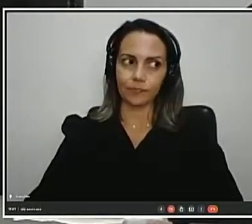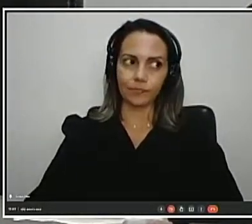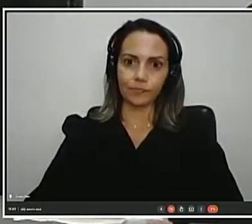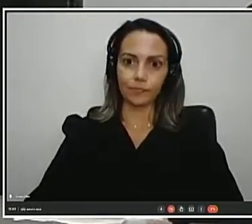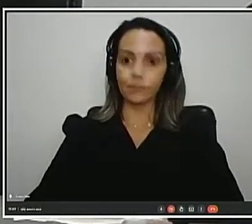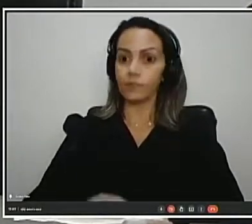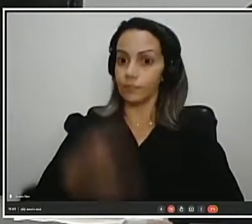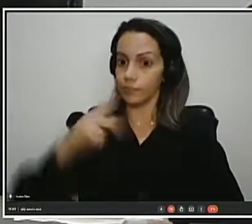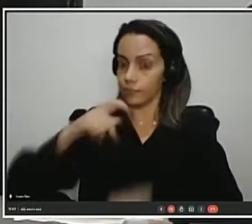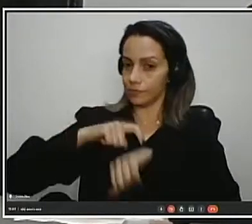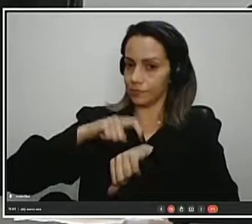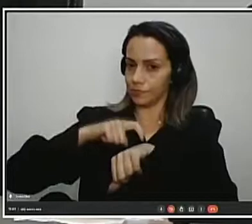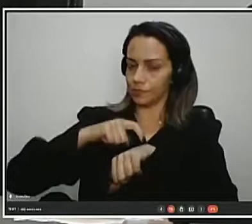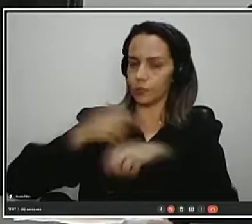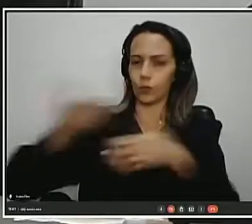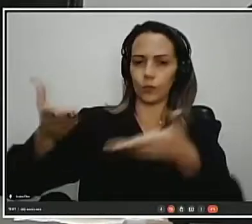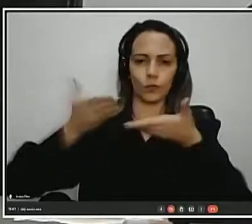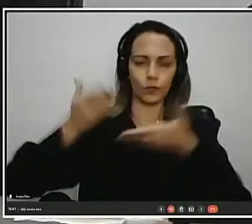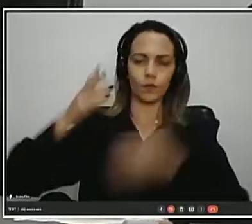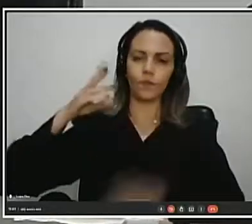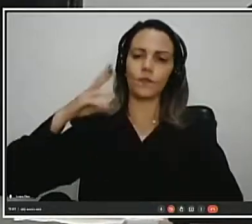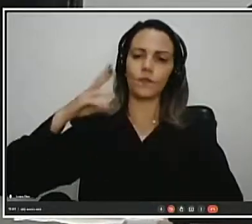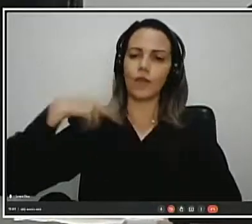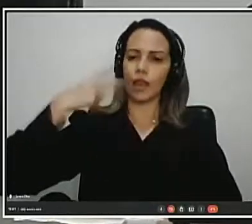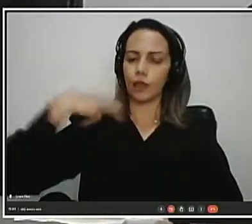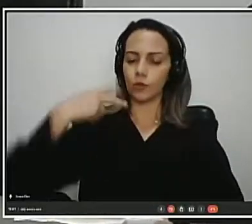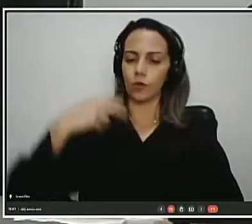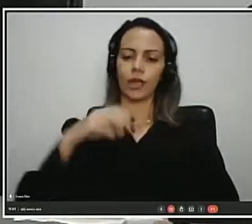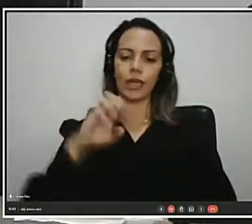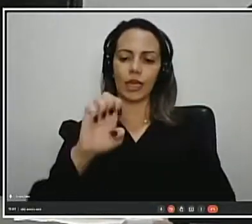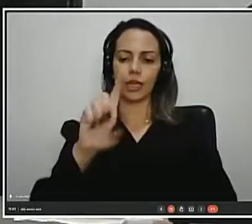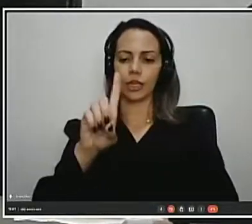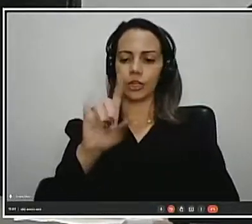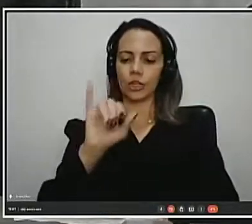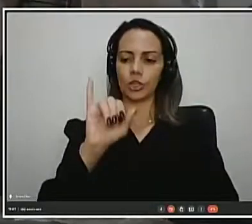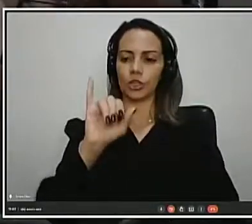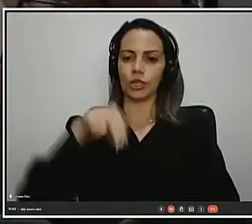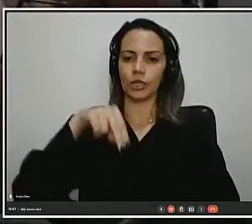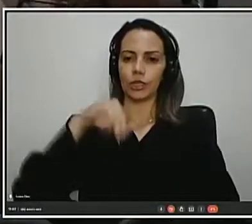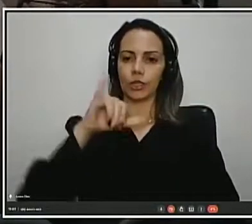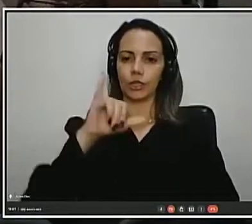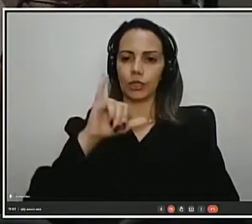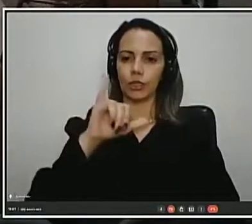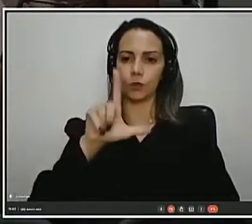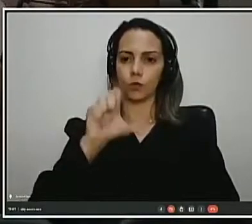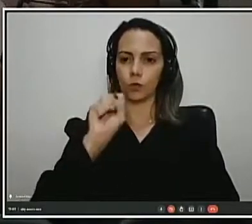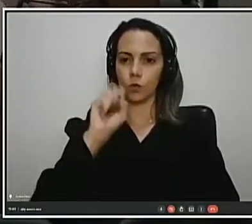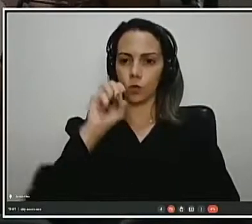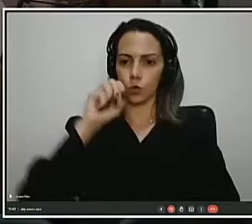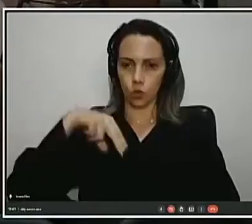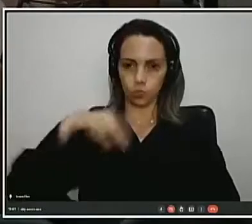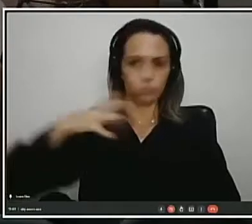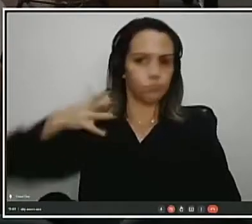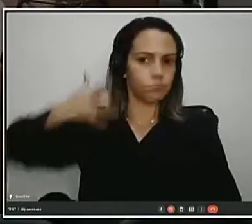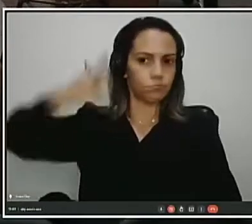Neste momento, convido o vereador Edenilson Godoy para fazer uso da tribuna.